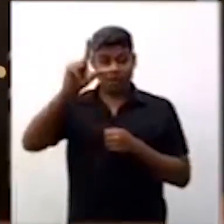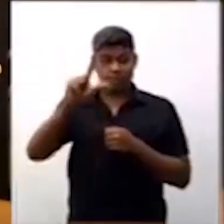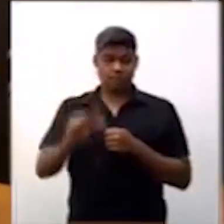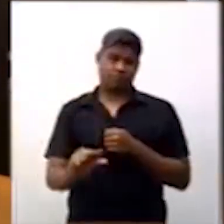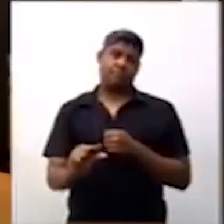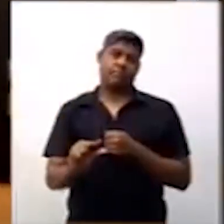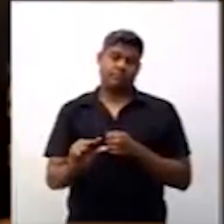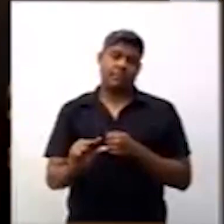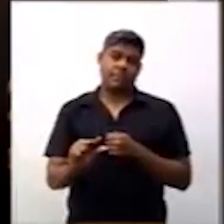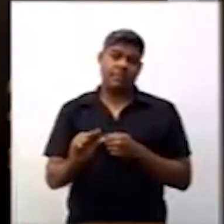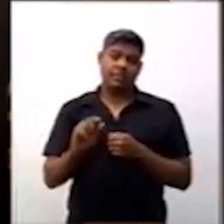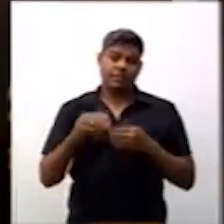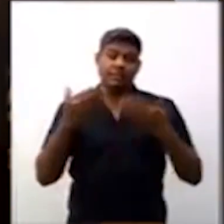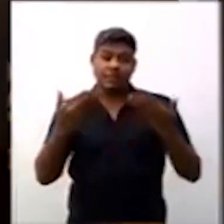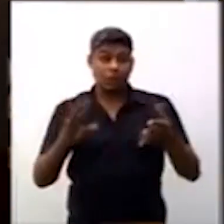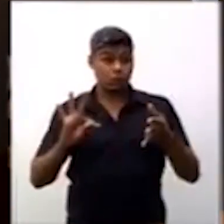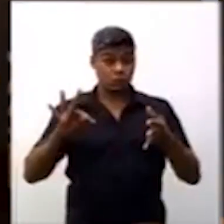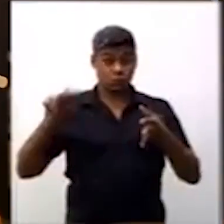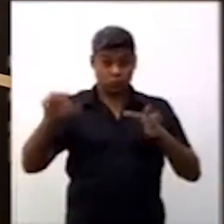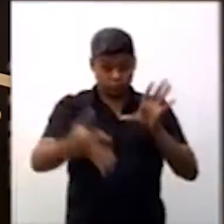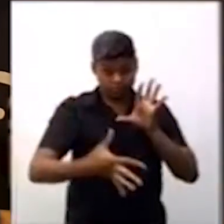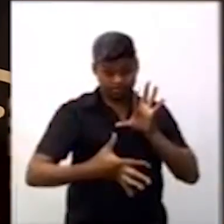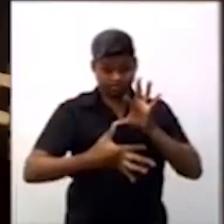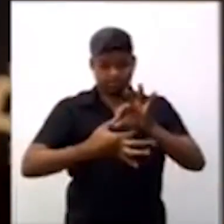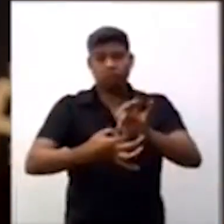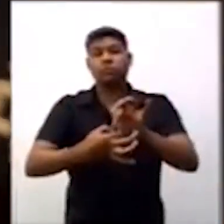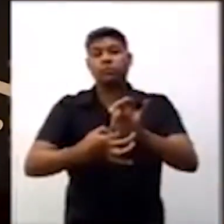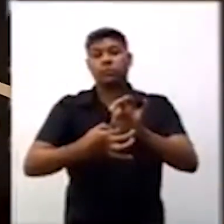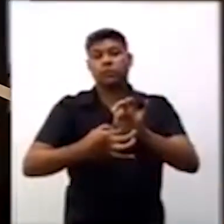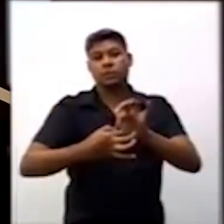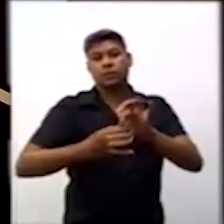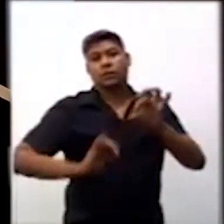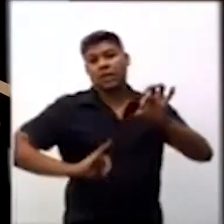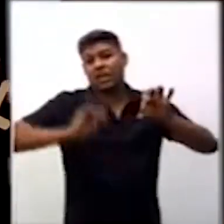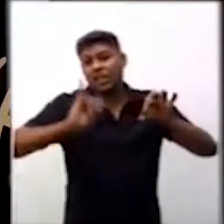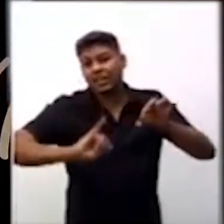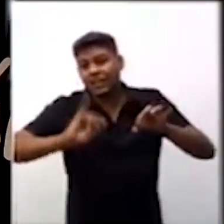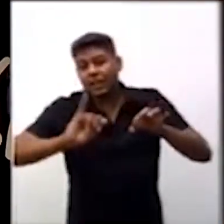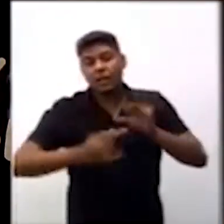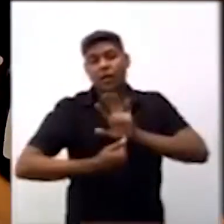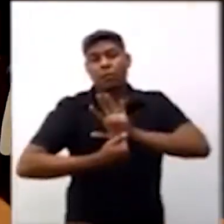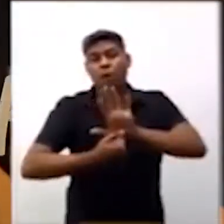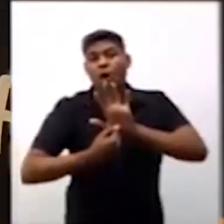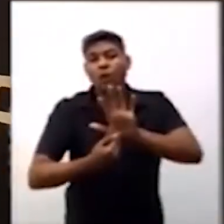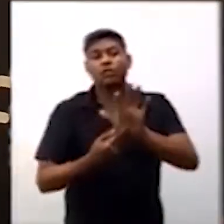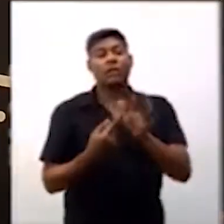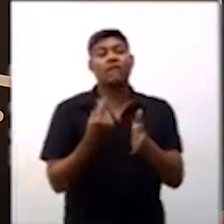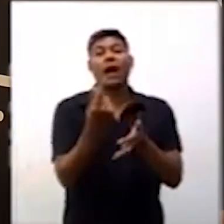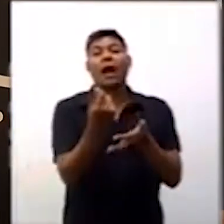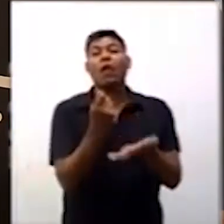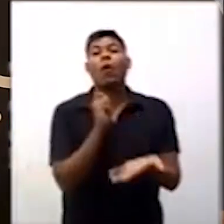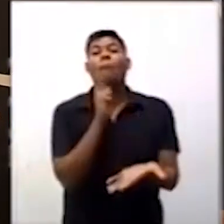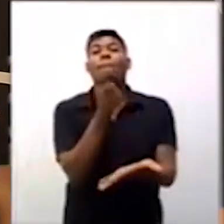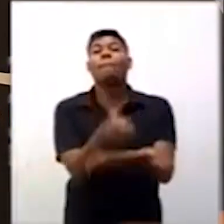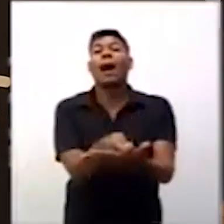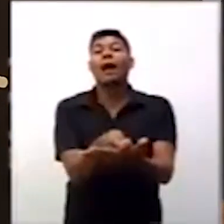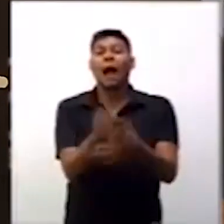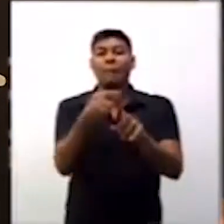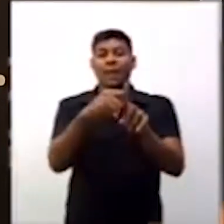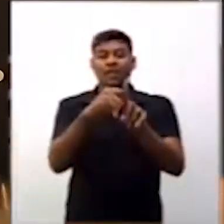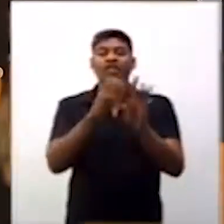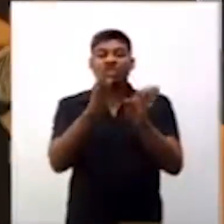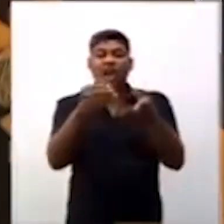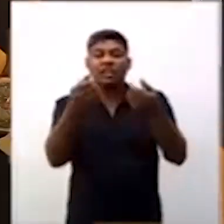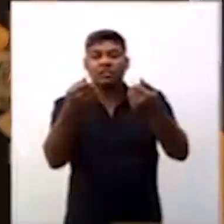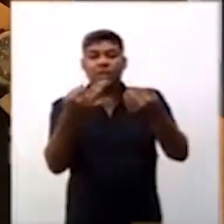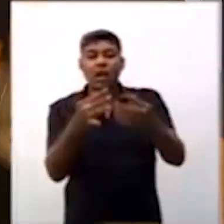Então, associando tudo isso, é que a companhia de energia elétrica acaba determinando o valor em reais que você vai pagar. Mas, como eu